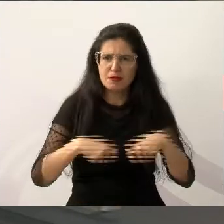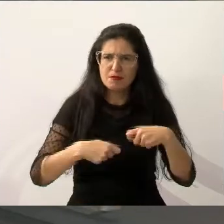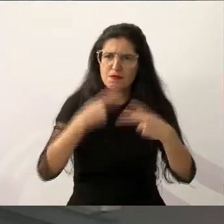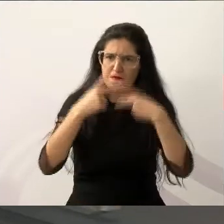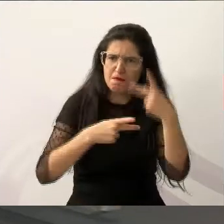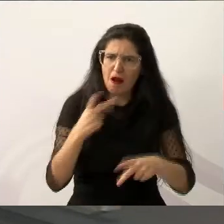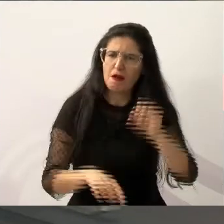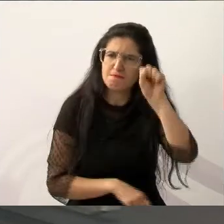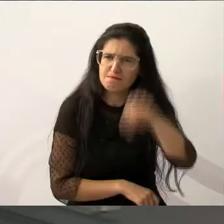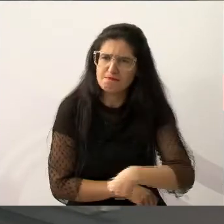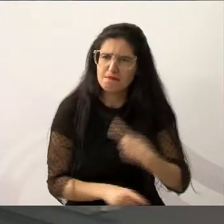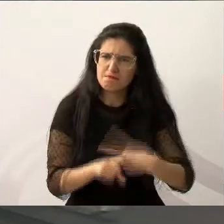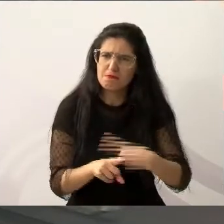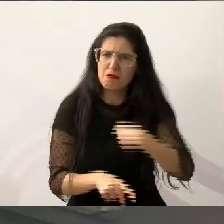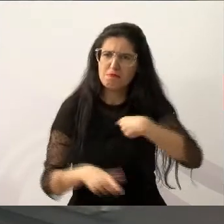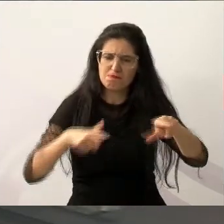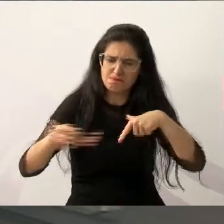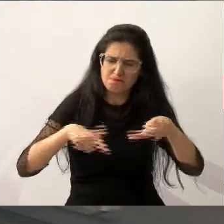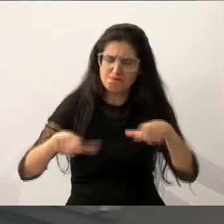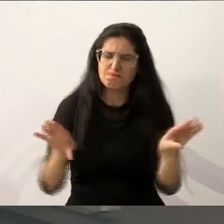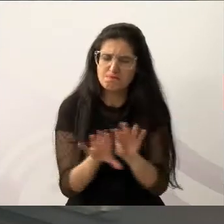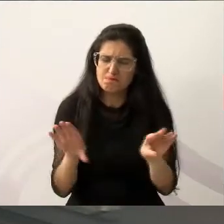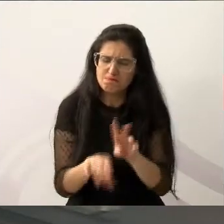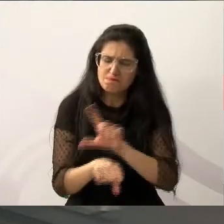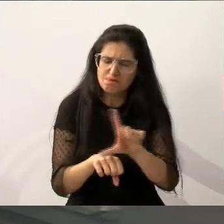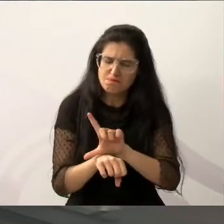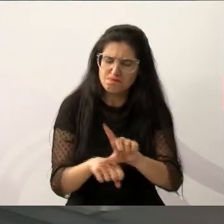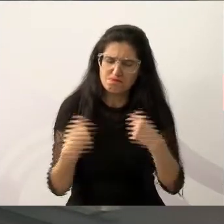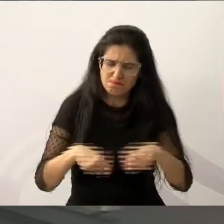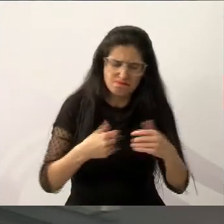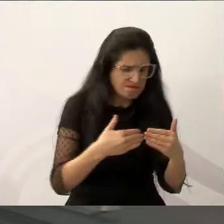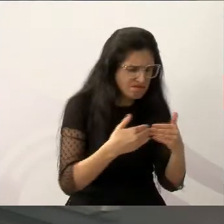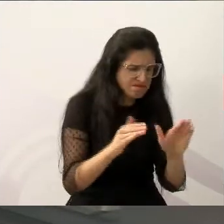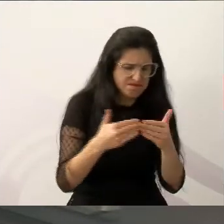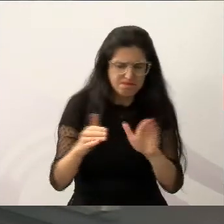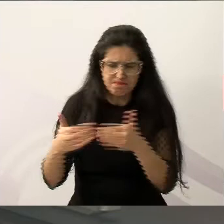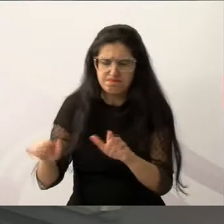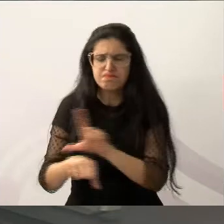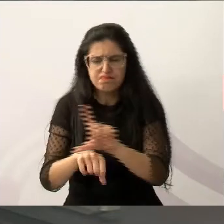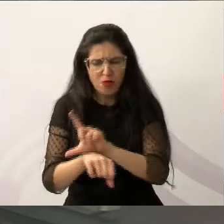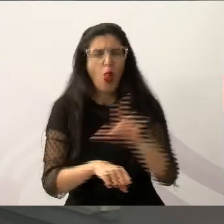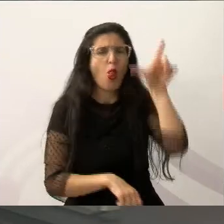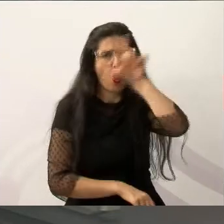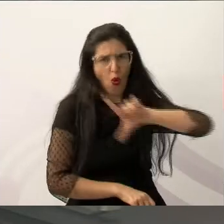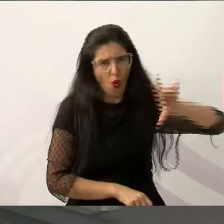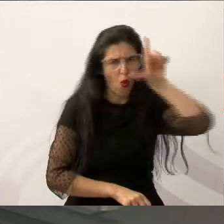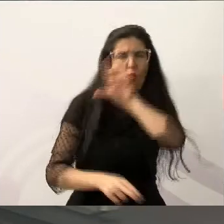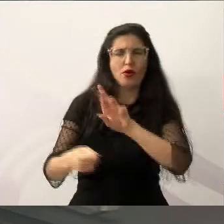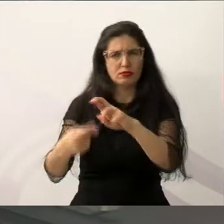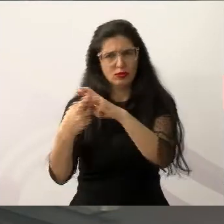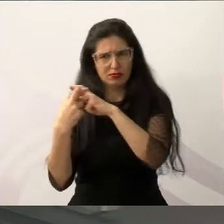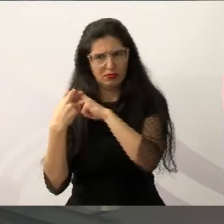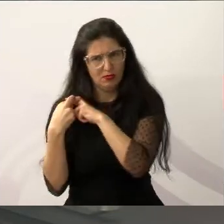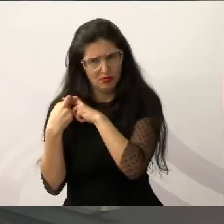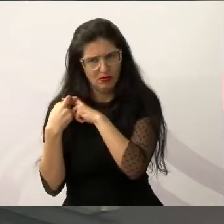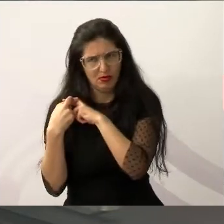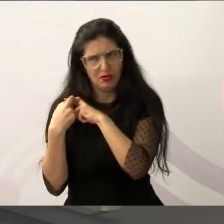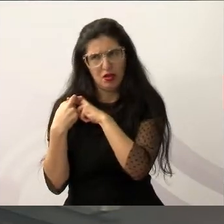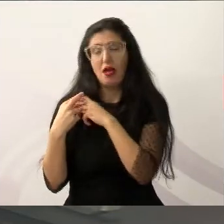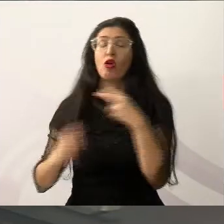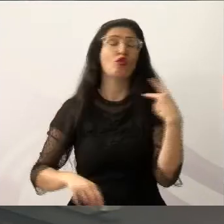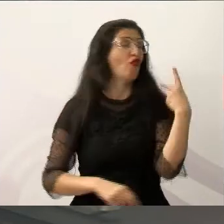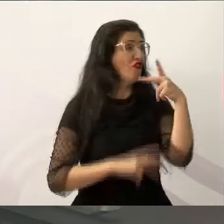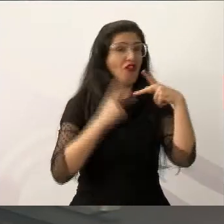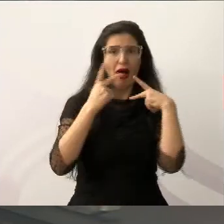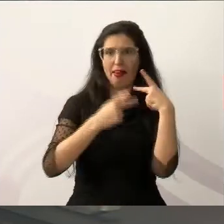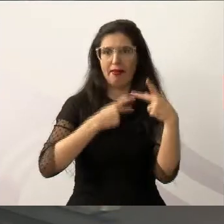comércio. Nós temos que voltar a trabalhar, lógico que com responsabilidade. Não estou dizendo com a minha fala que